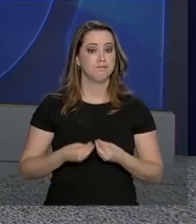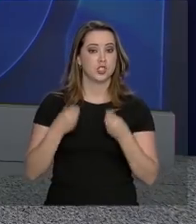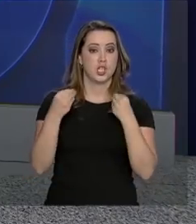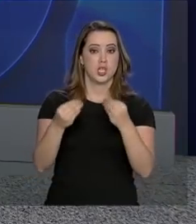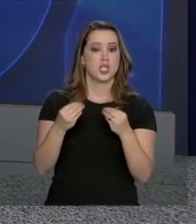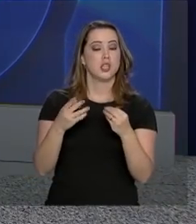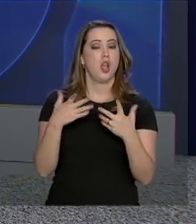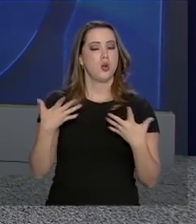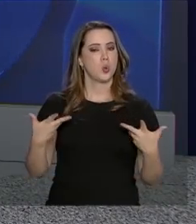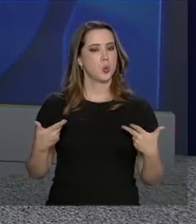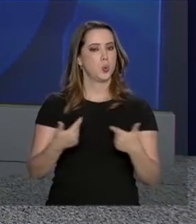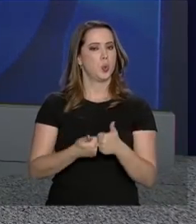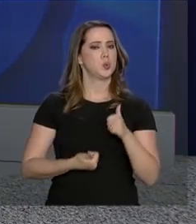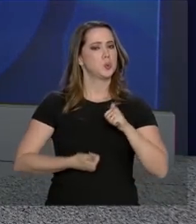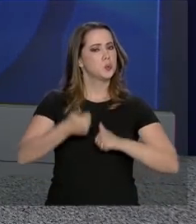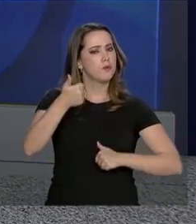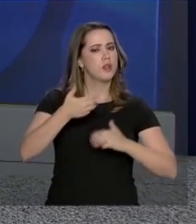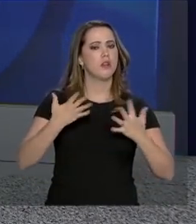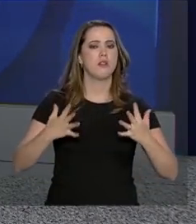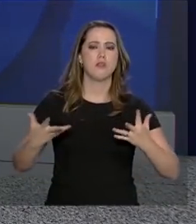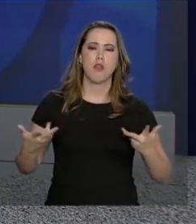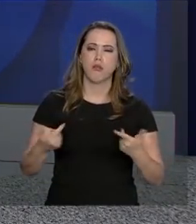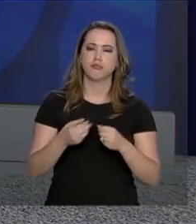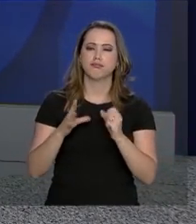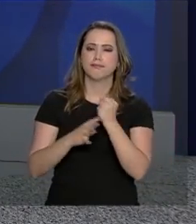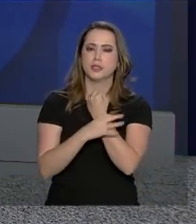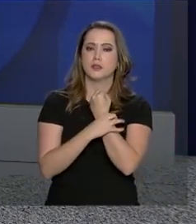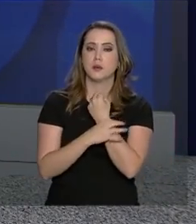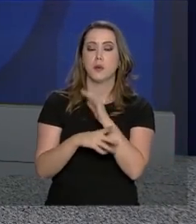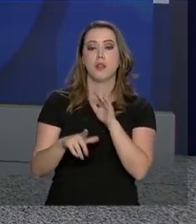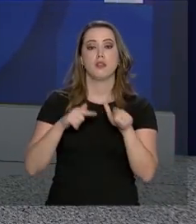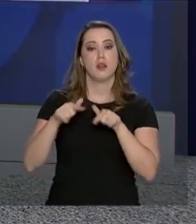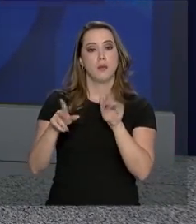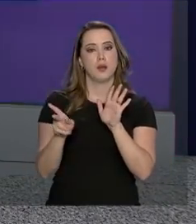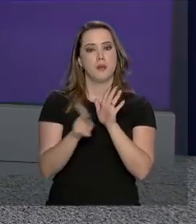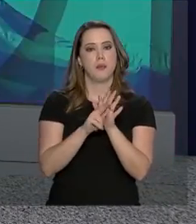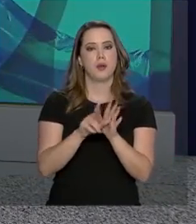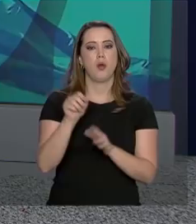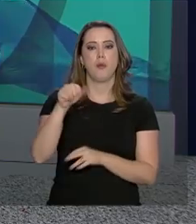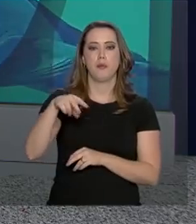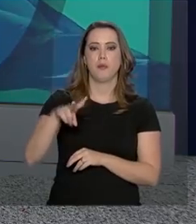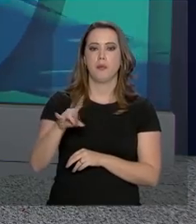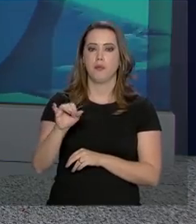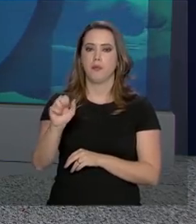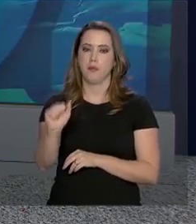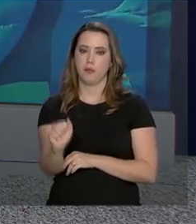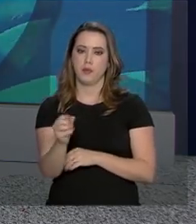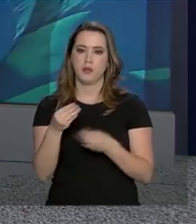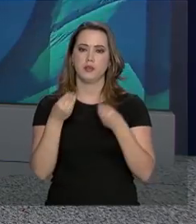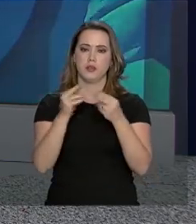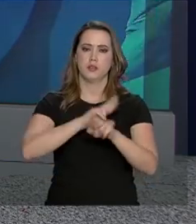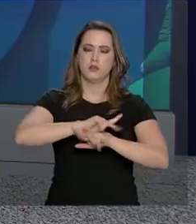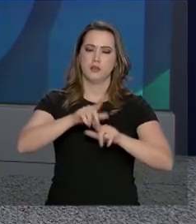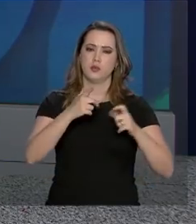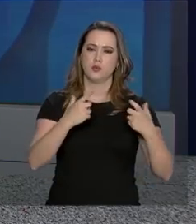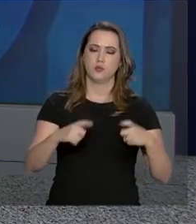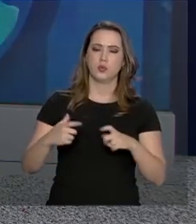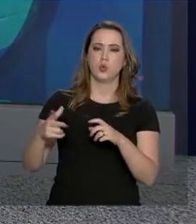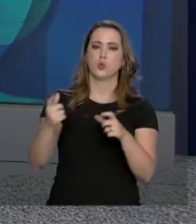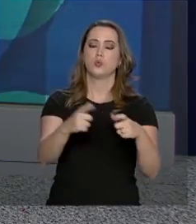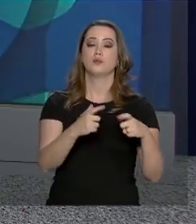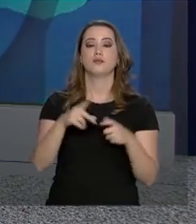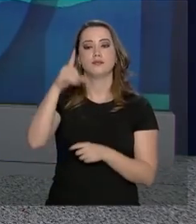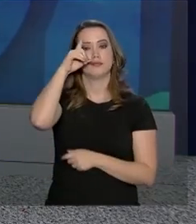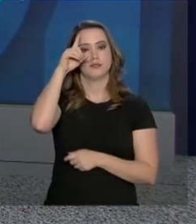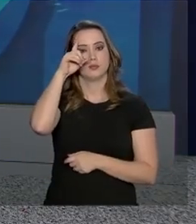garantir padrões de qualidade, eficácia e segurança. Papel da Agência Nacional de Vigilância Sanitária, que fiscaliza diversas